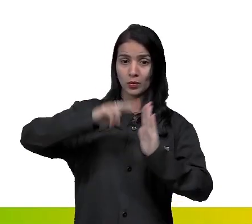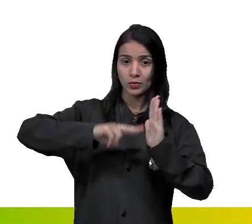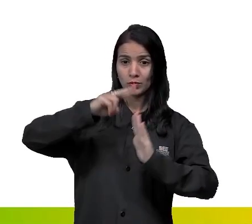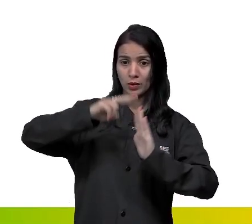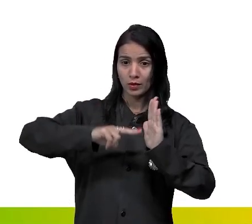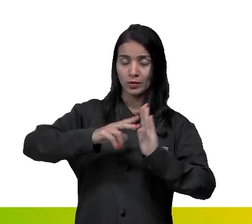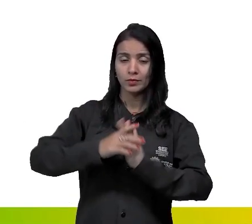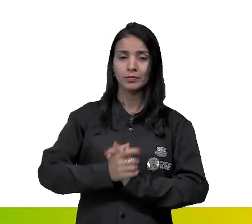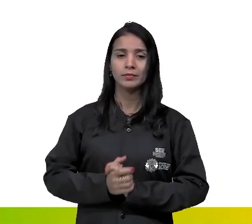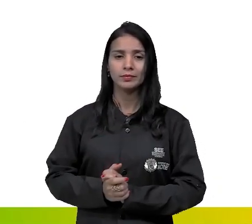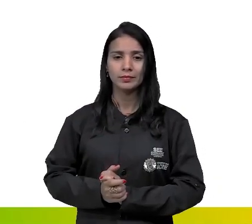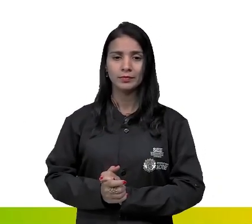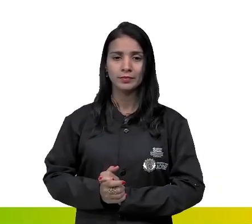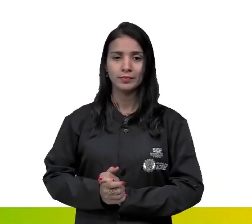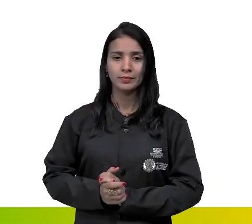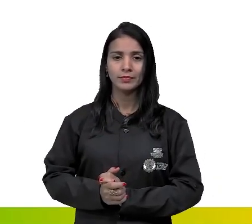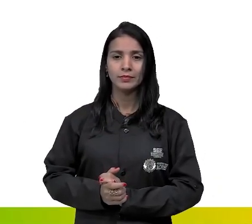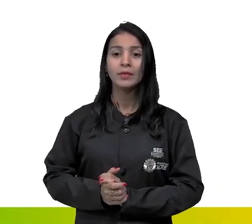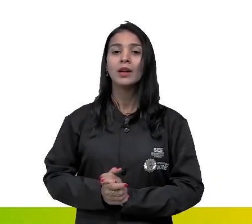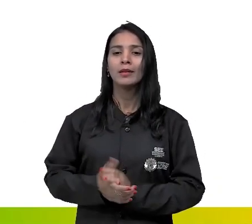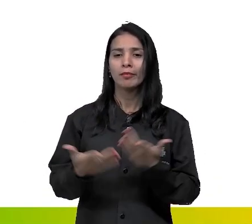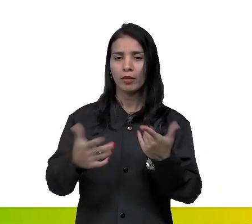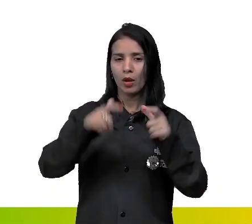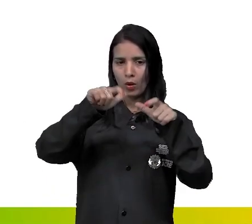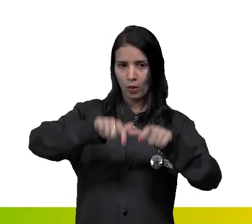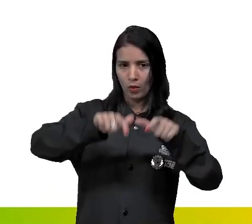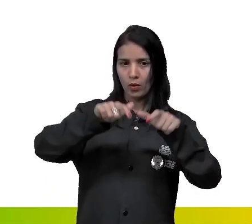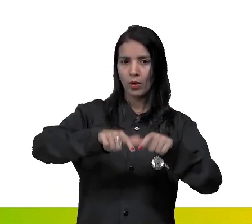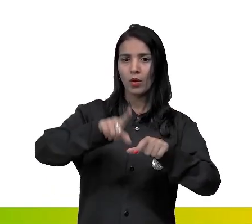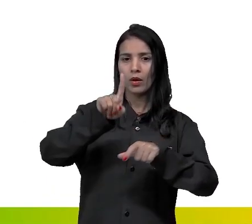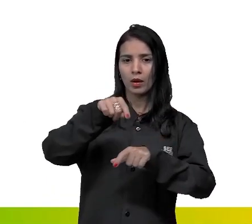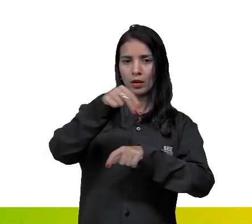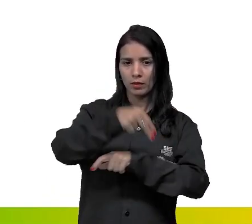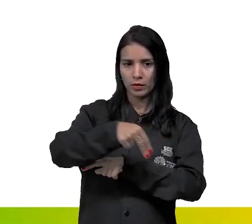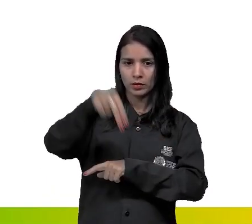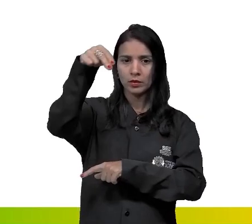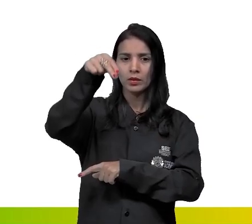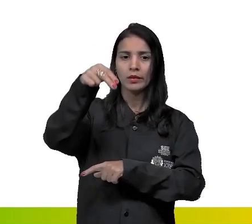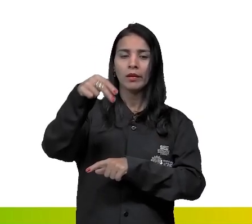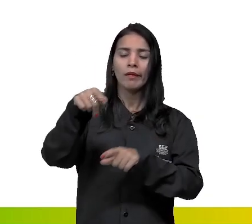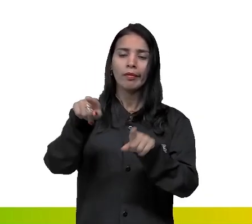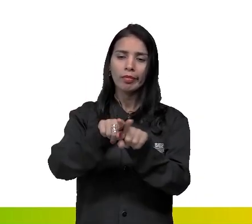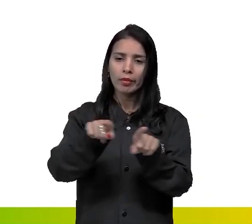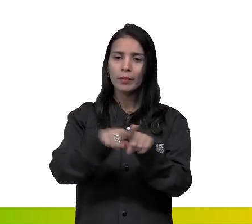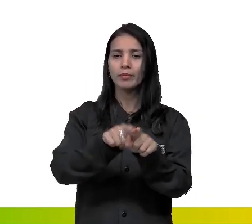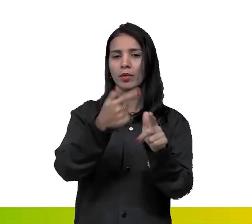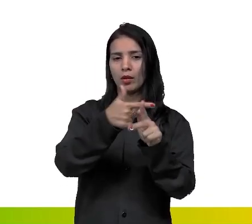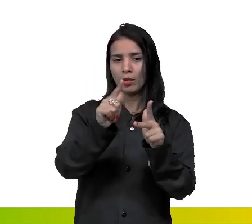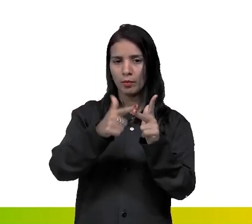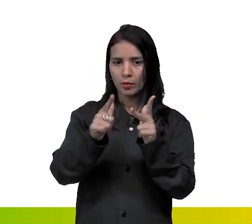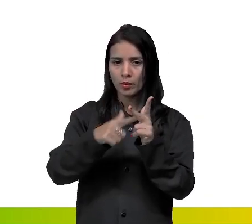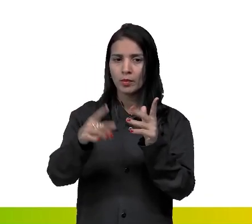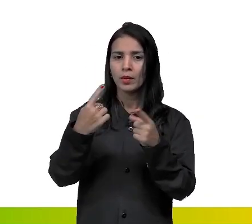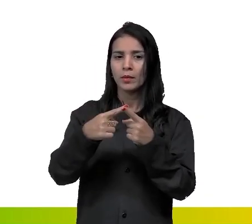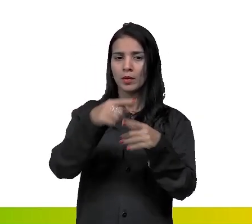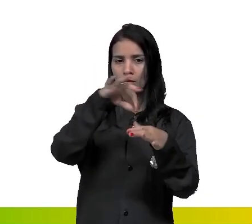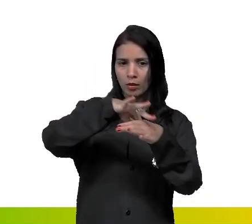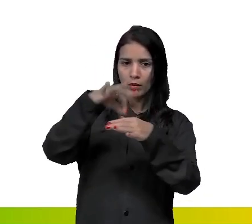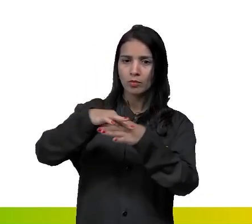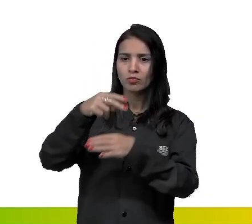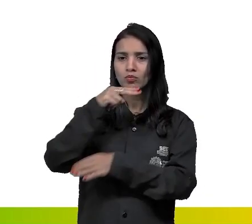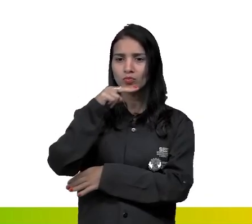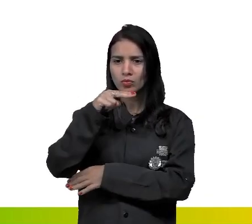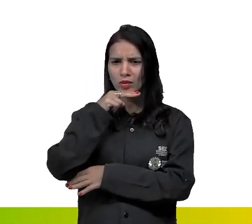localizada no Nordeste do país. Sim, ela é localizada no Nordeste, desmatada pelo assoreamento, pelo cultivo da cana-de-açúcar. A gente